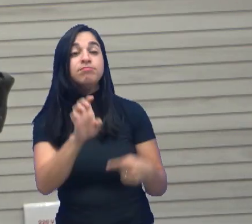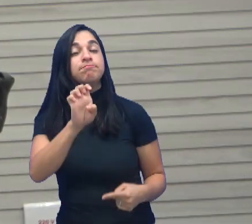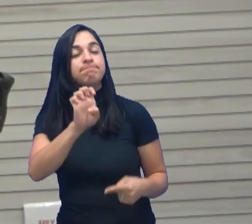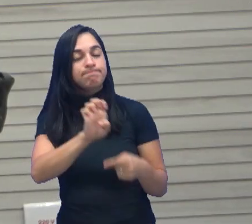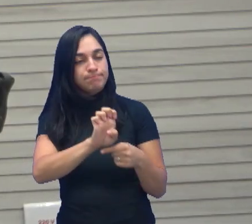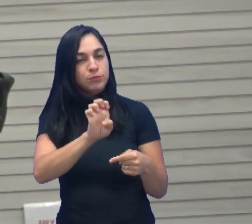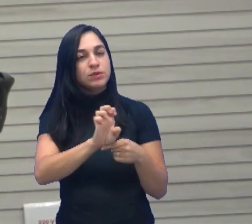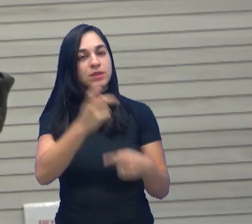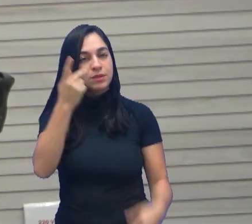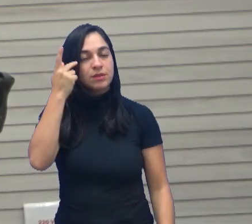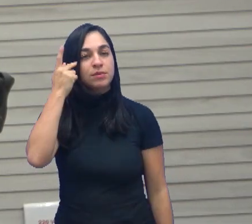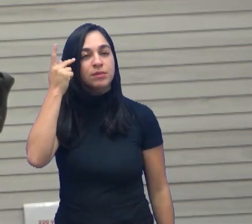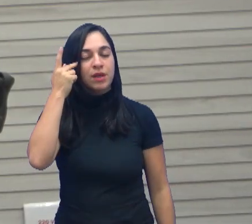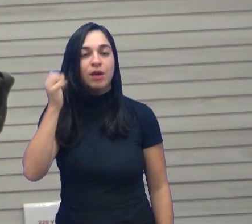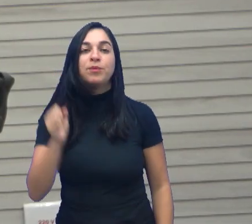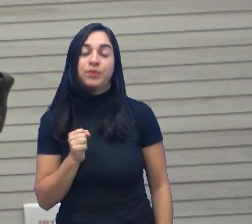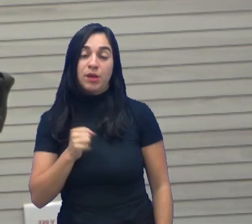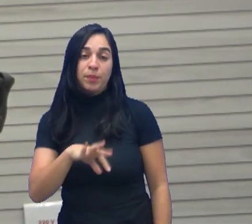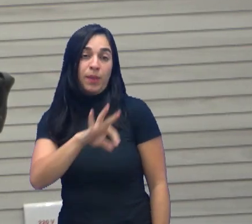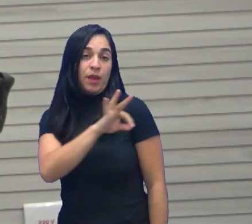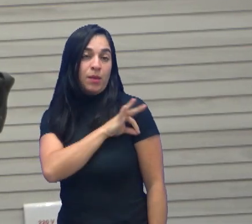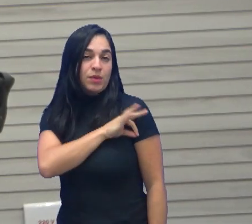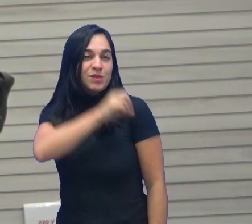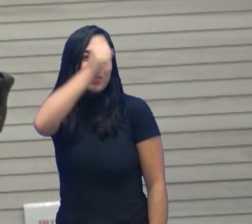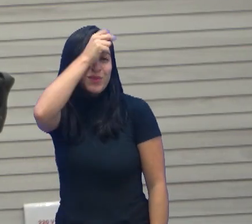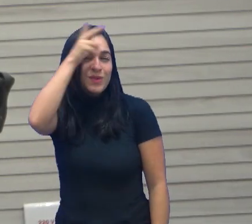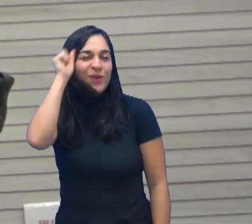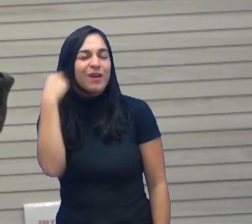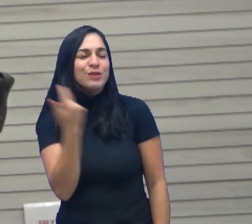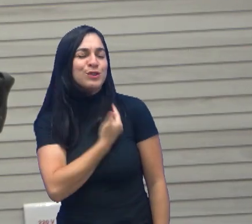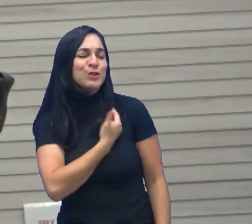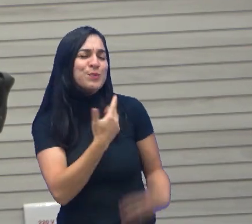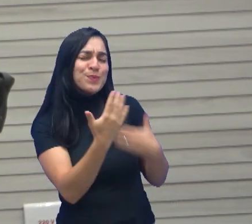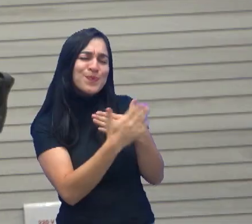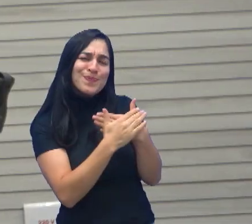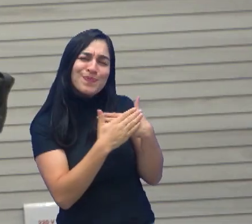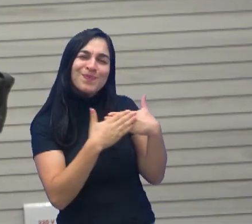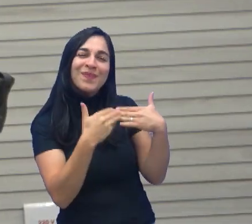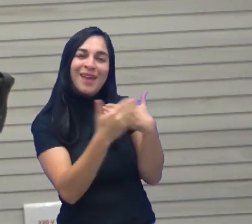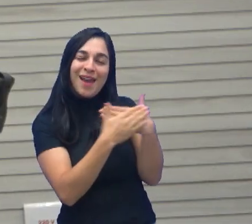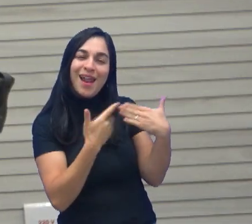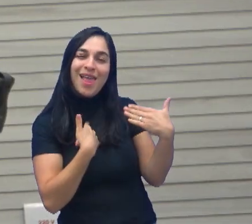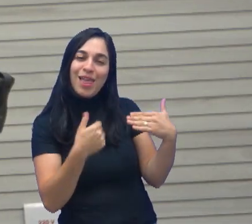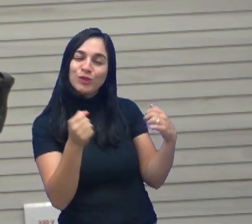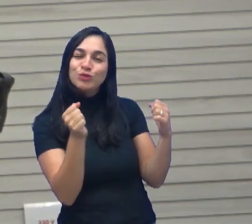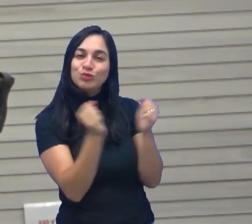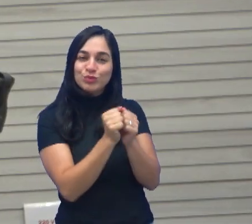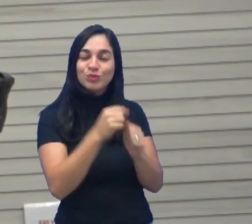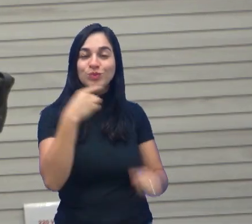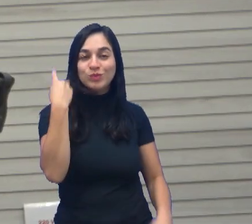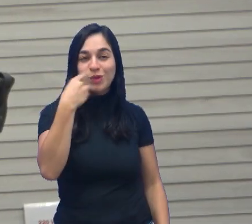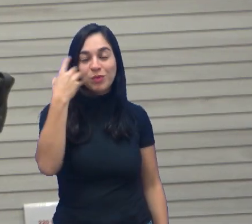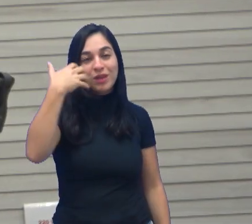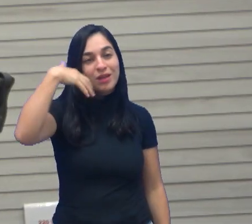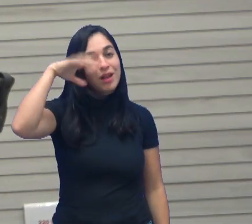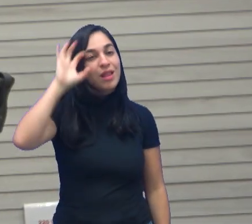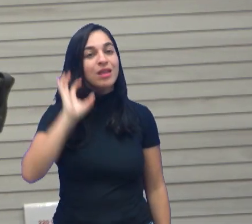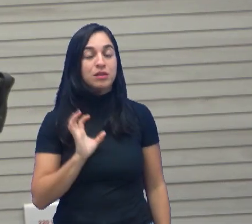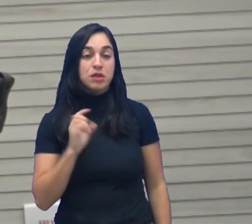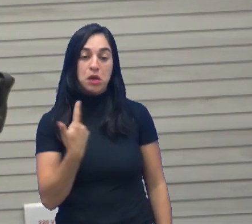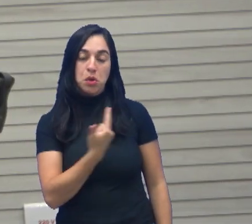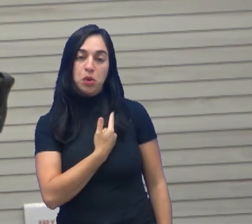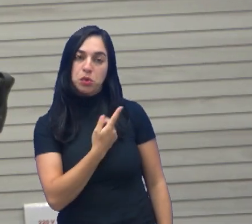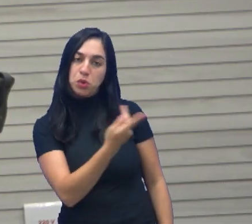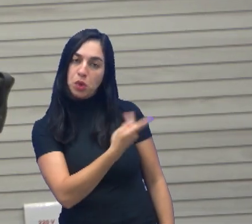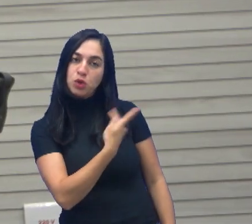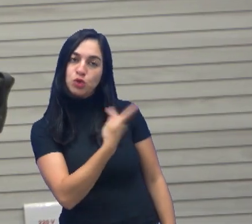Municipal, vocês sabem que a gente tem um carinho muito grande, tanto eu quanto a deputada Letícia Guerra, nós trabalhamos na Guarda Municipal aqui de São José dos Campos,